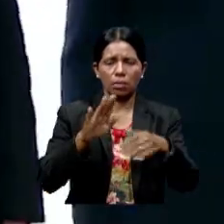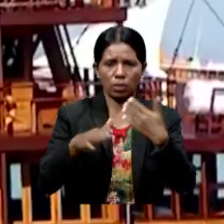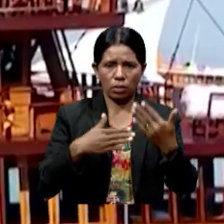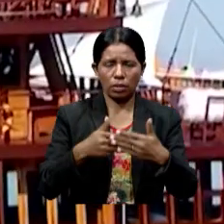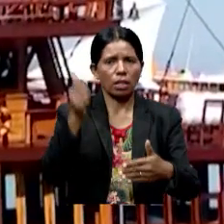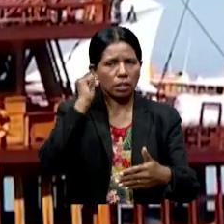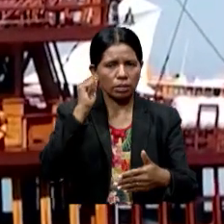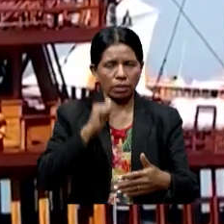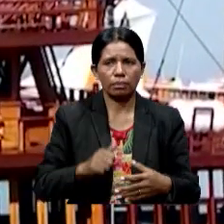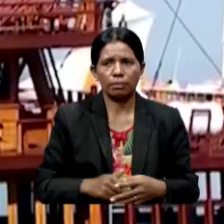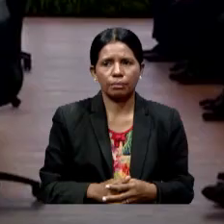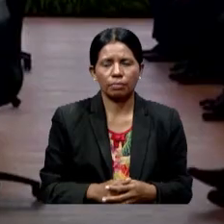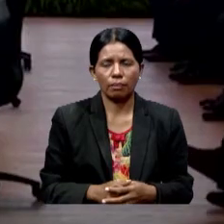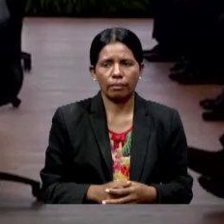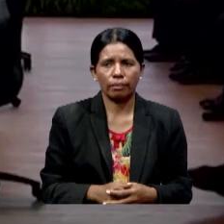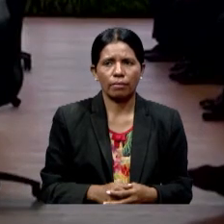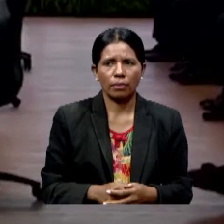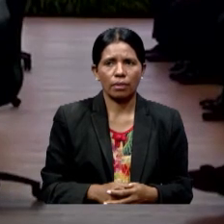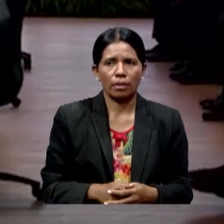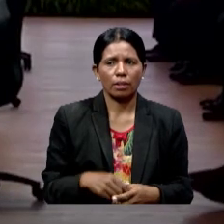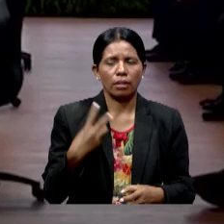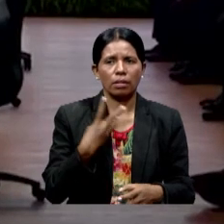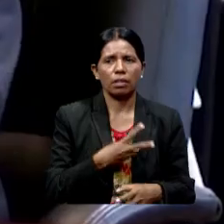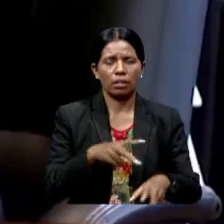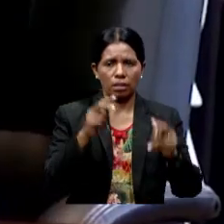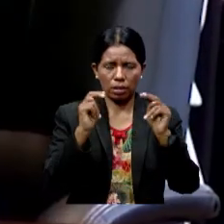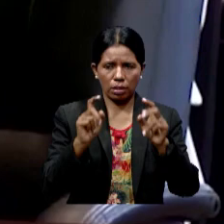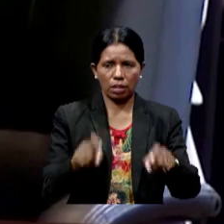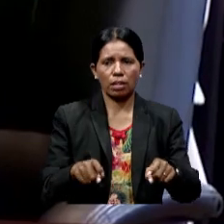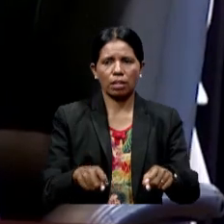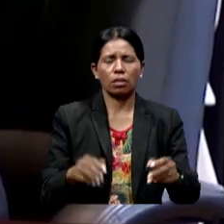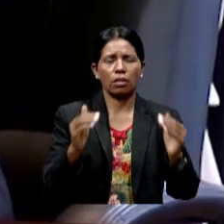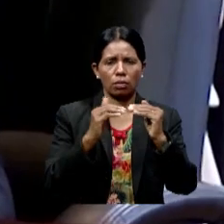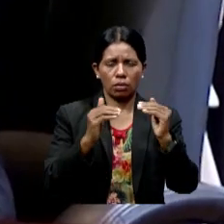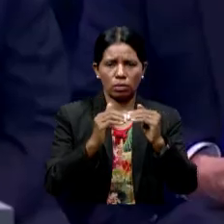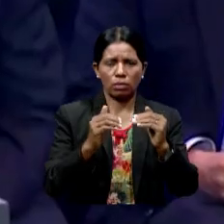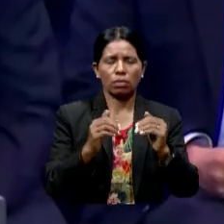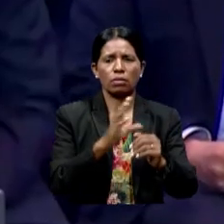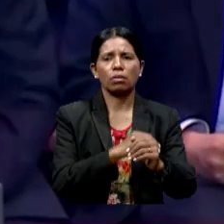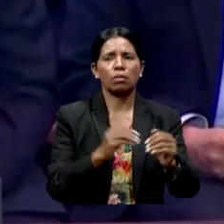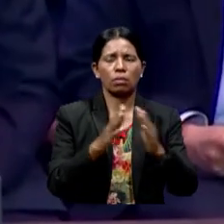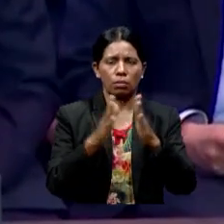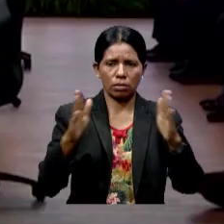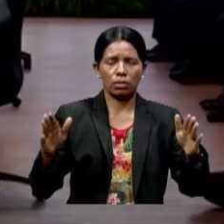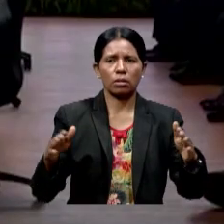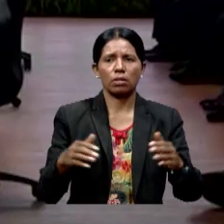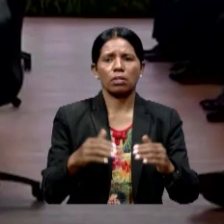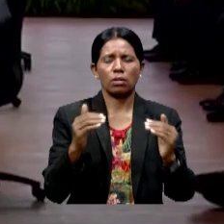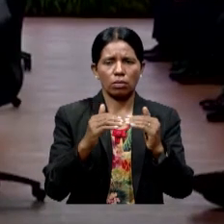nele. Para a neta tem que reunir esforço, reunir que